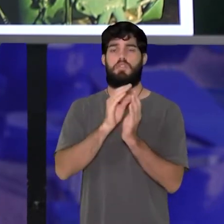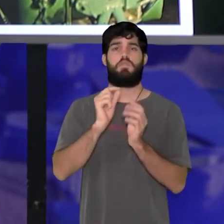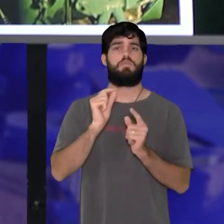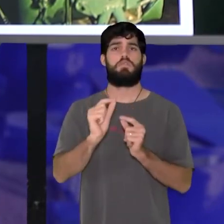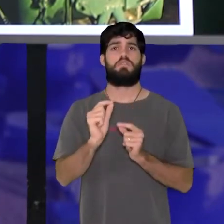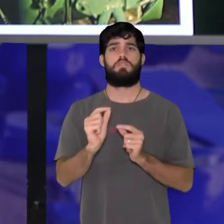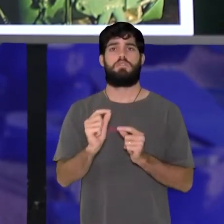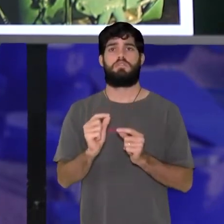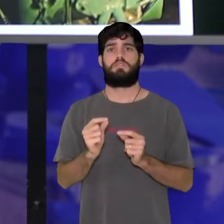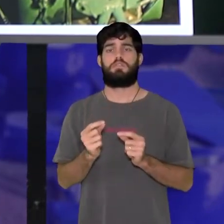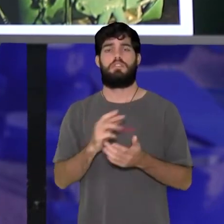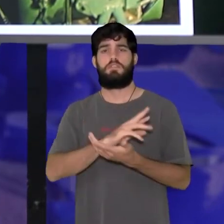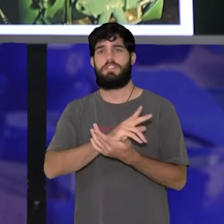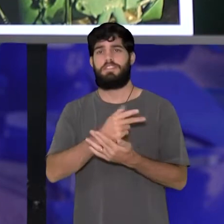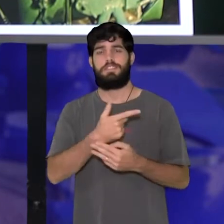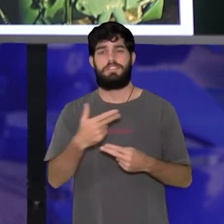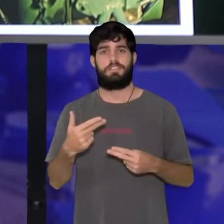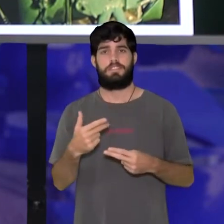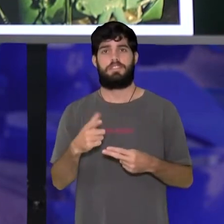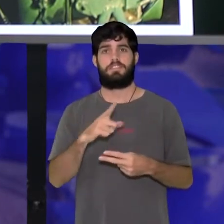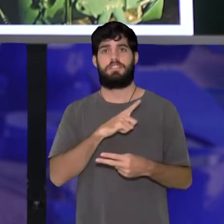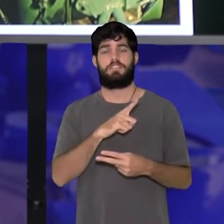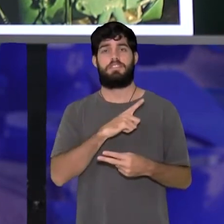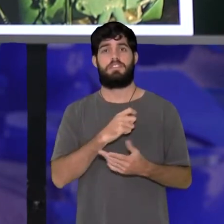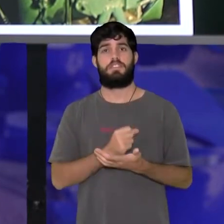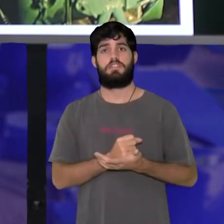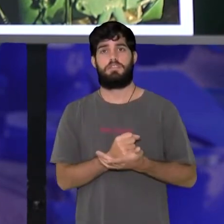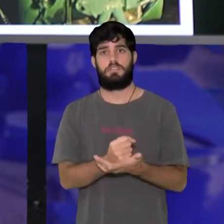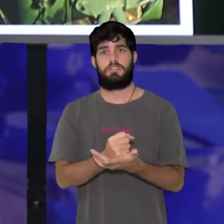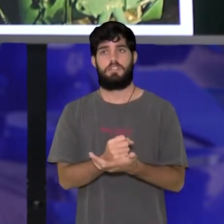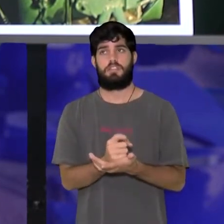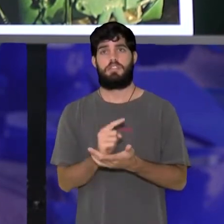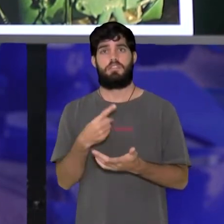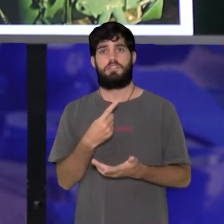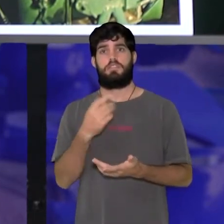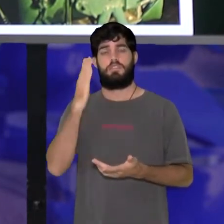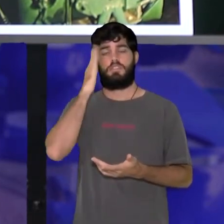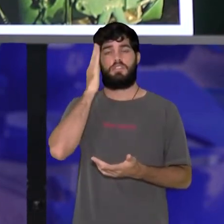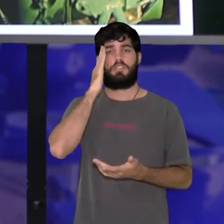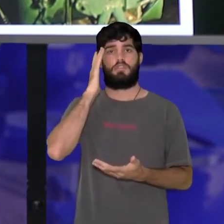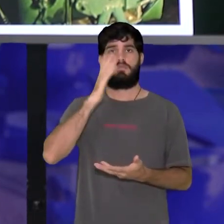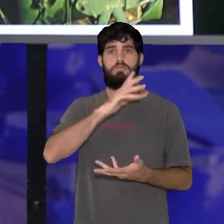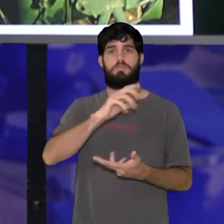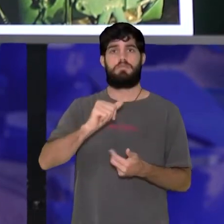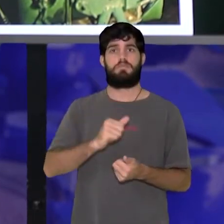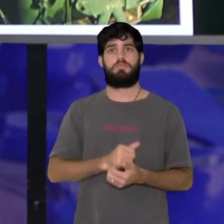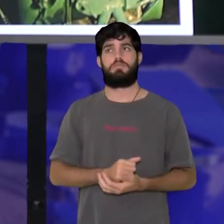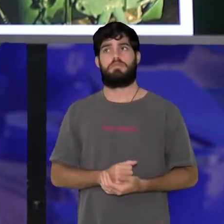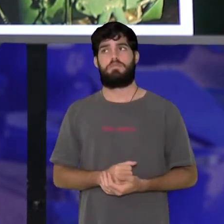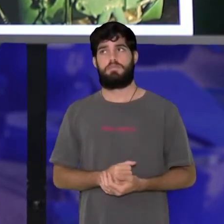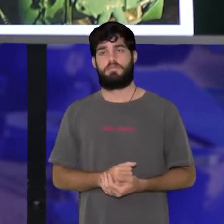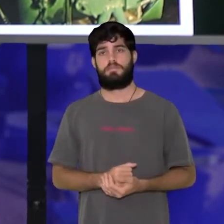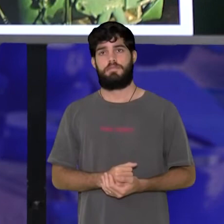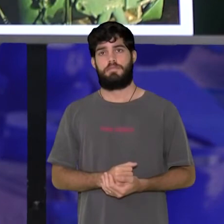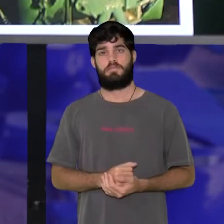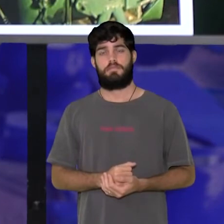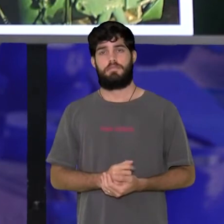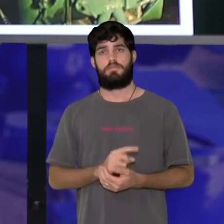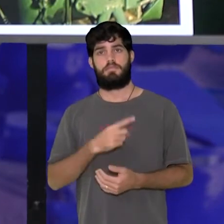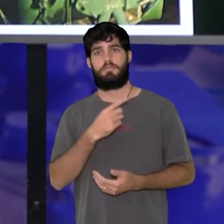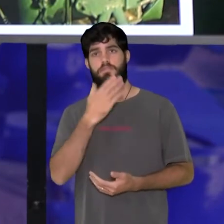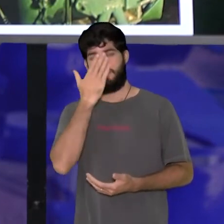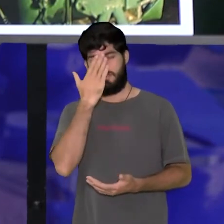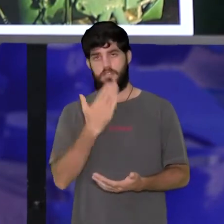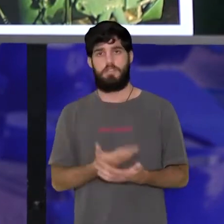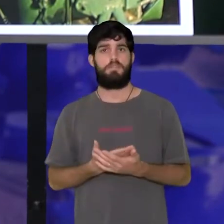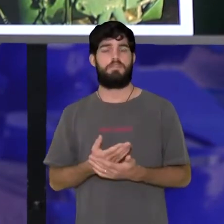ou mandar satélites, tem contribuído muito para a gente compreender o mundo. Para a gente confirmar, por exemplo,